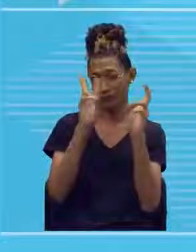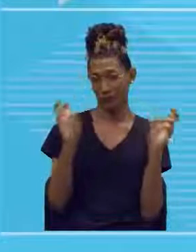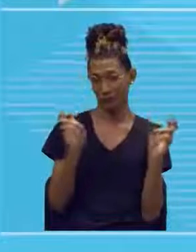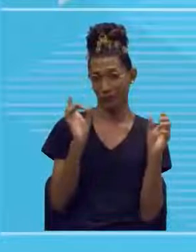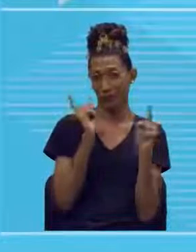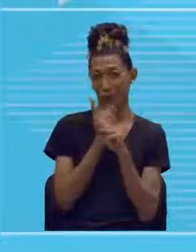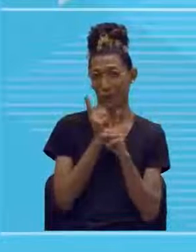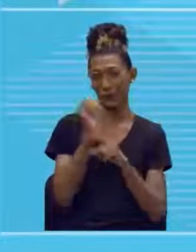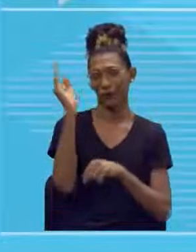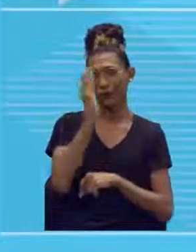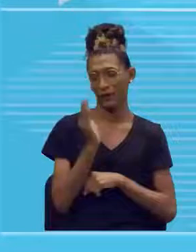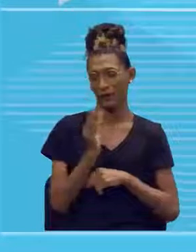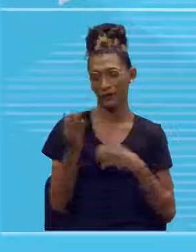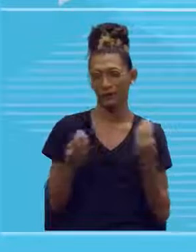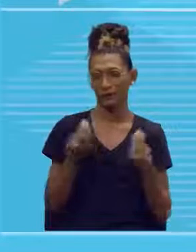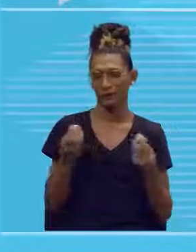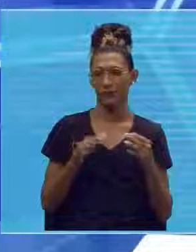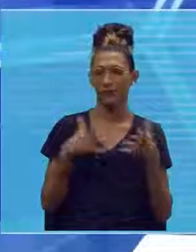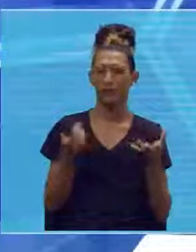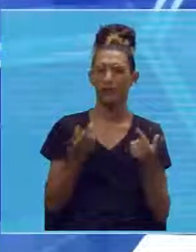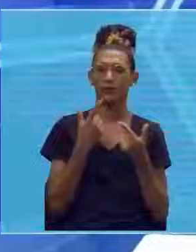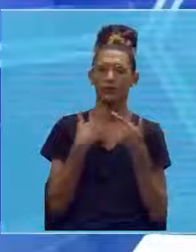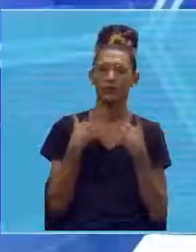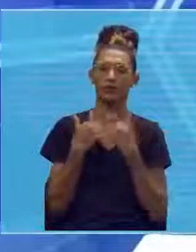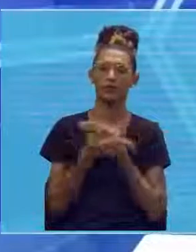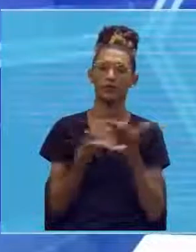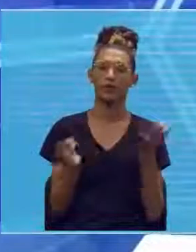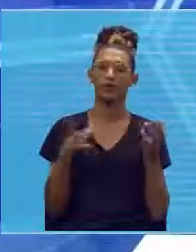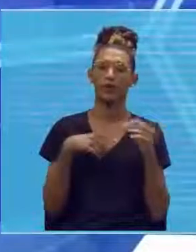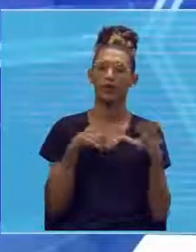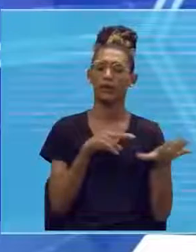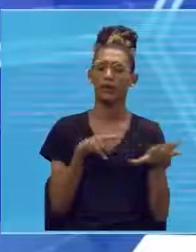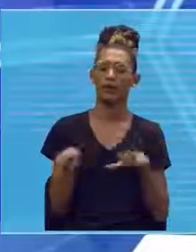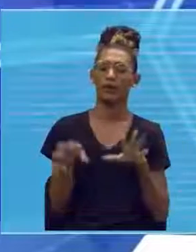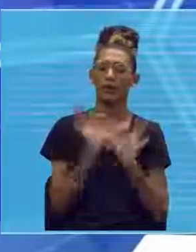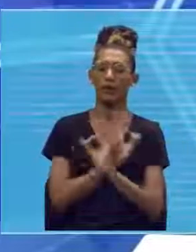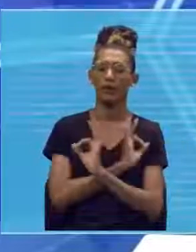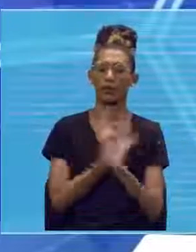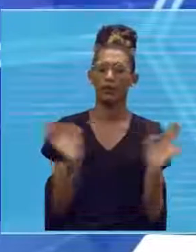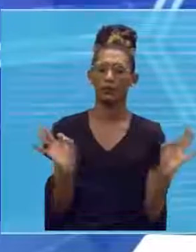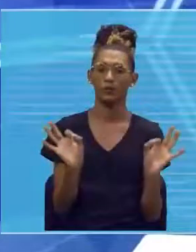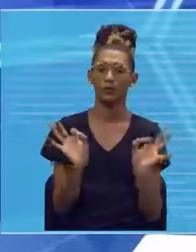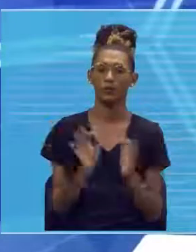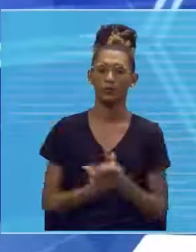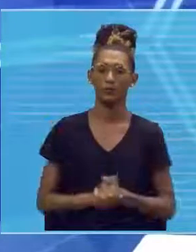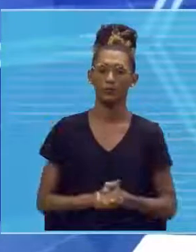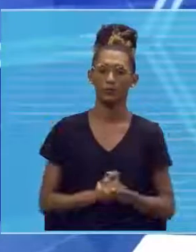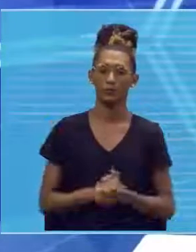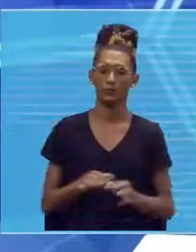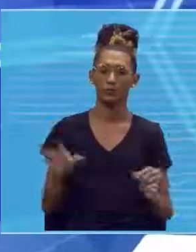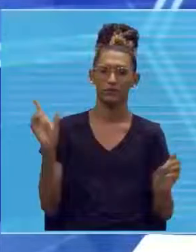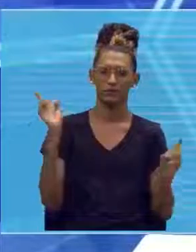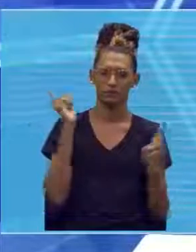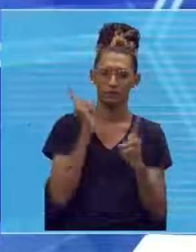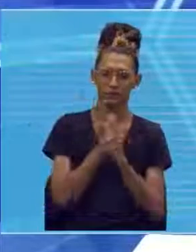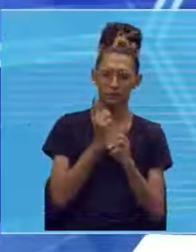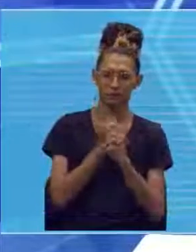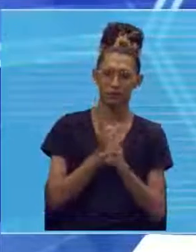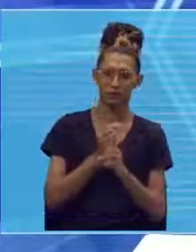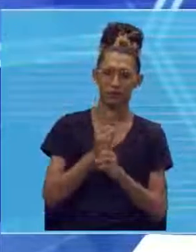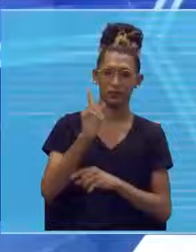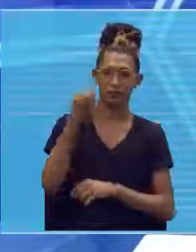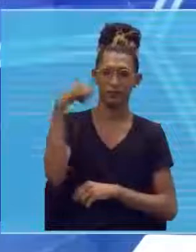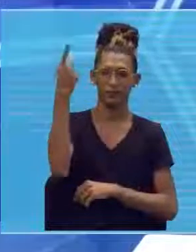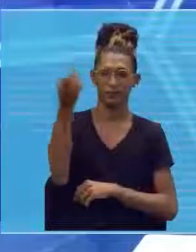do Brasil Tá certo então eu desejo que vocês têm uma semana excelente a gente se encontra